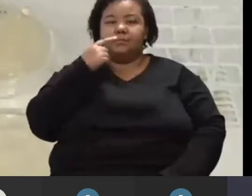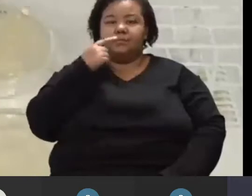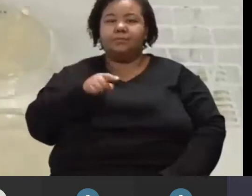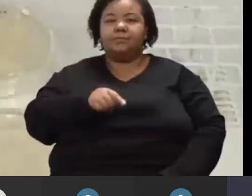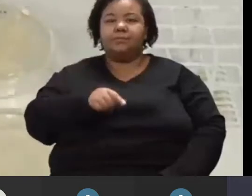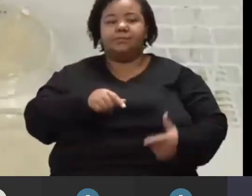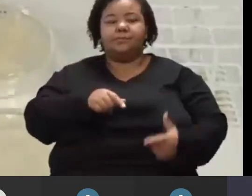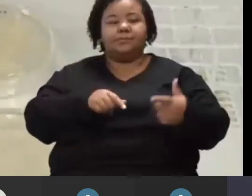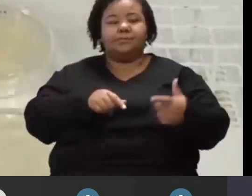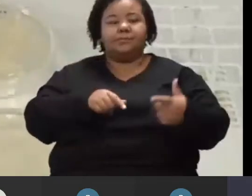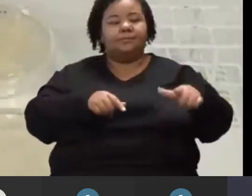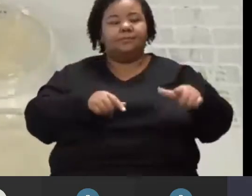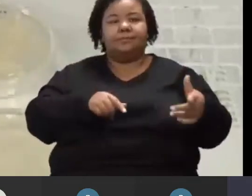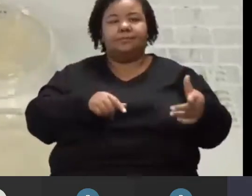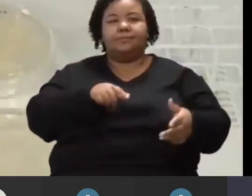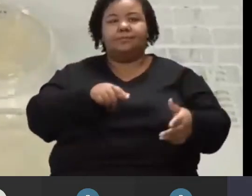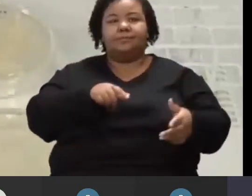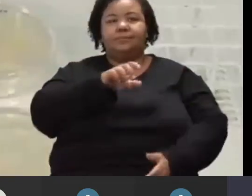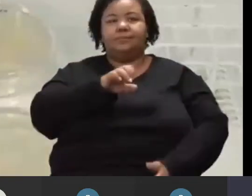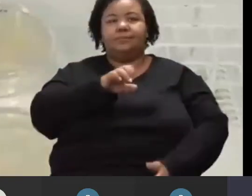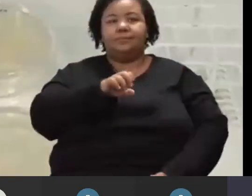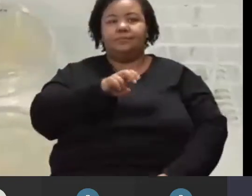fungo leveduriforme.